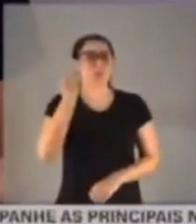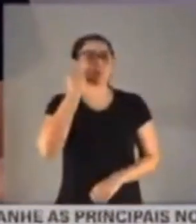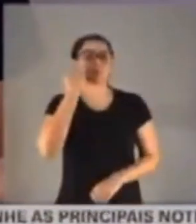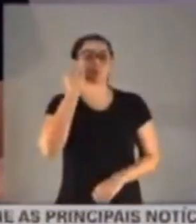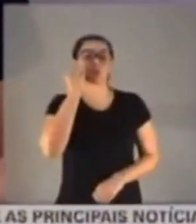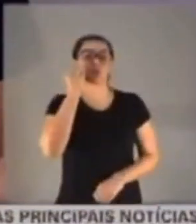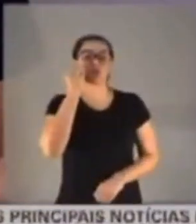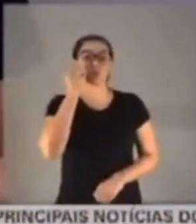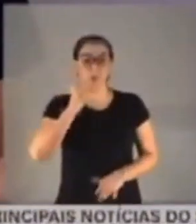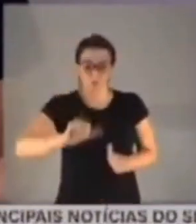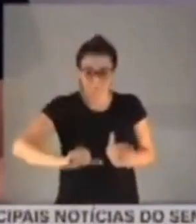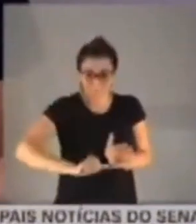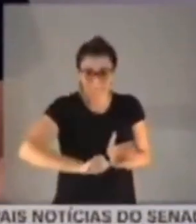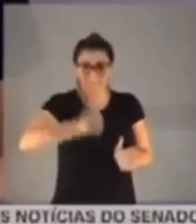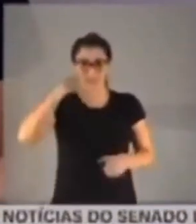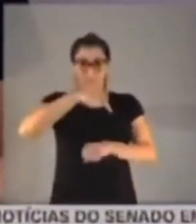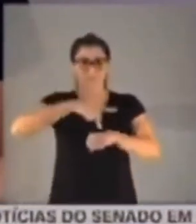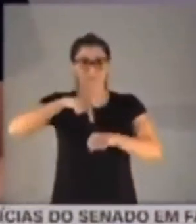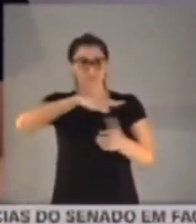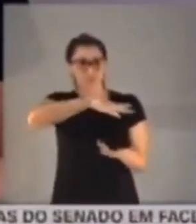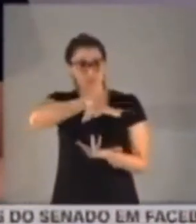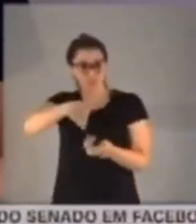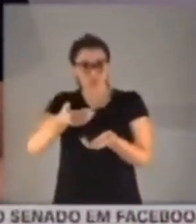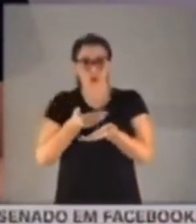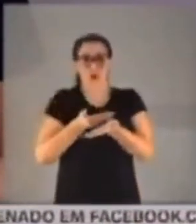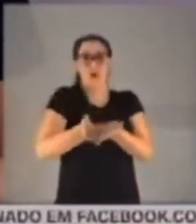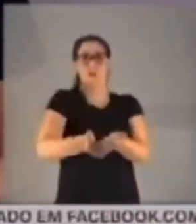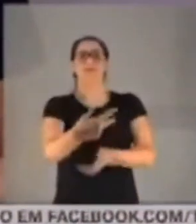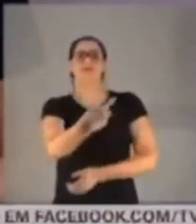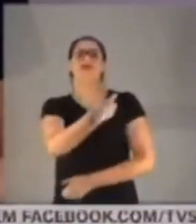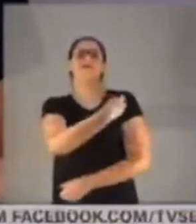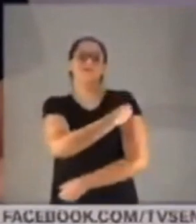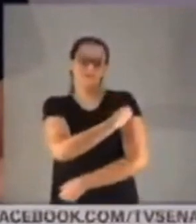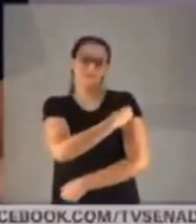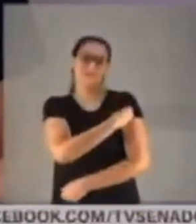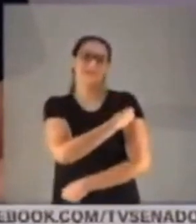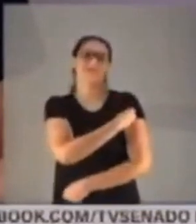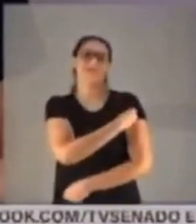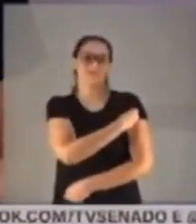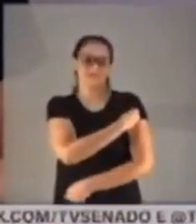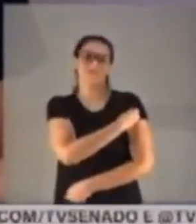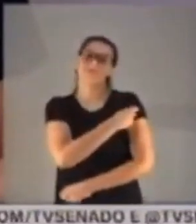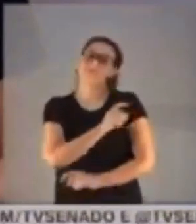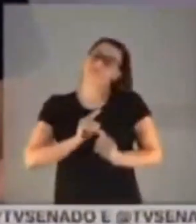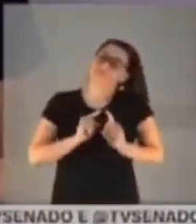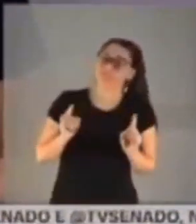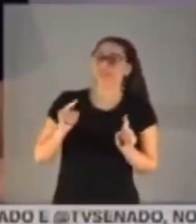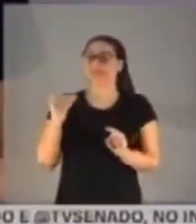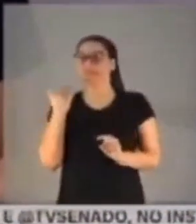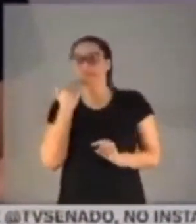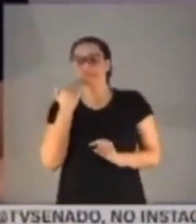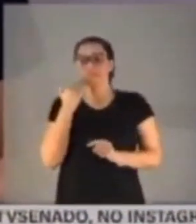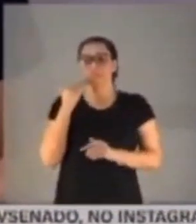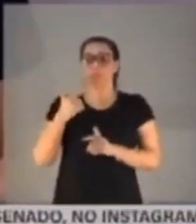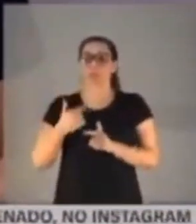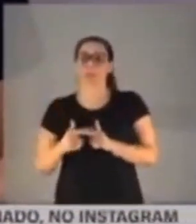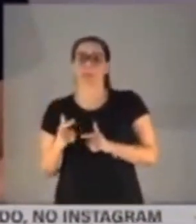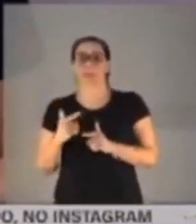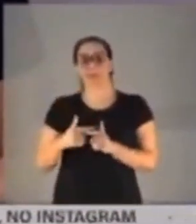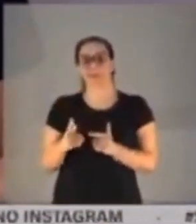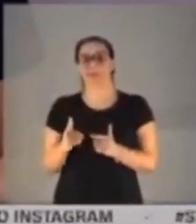o primeiro país do mundo a começar a vacinação. Não fosse os percalços que